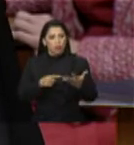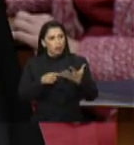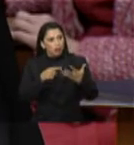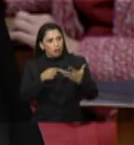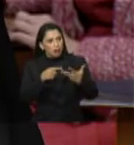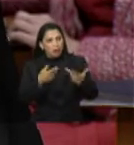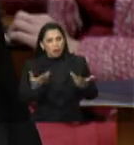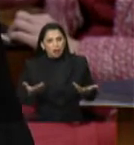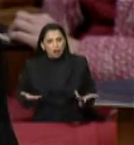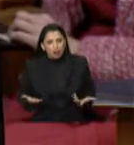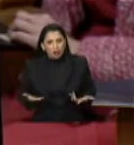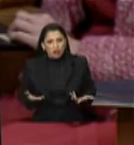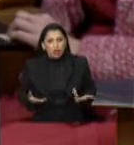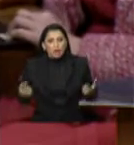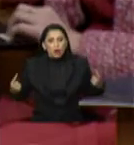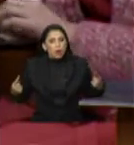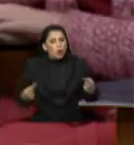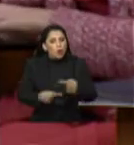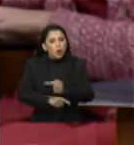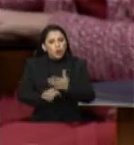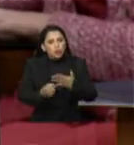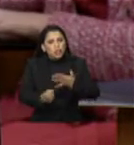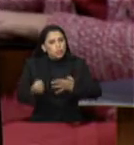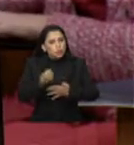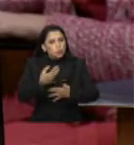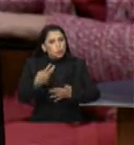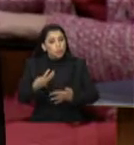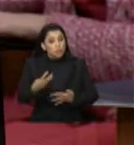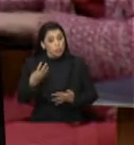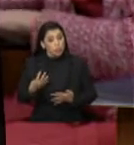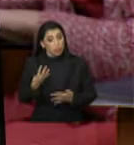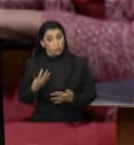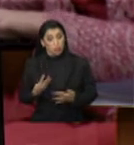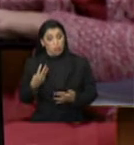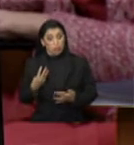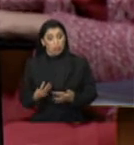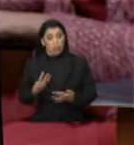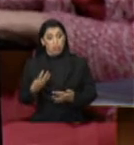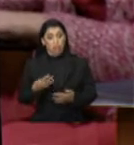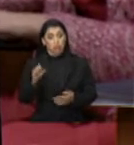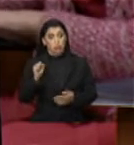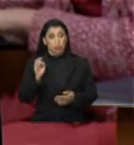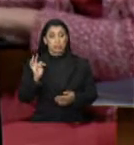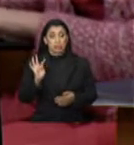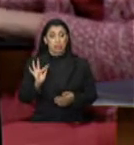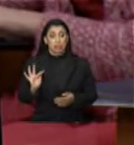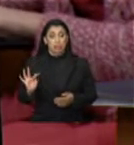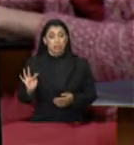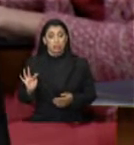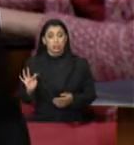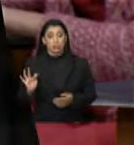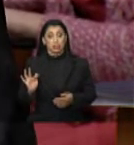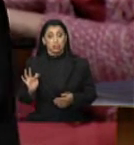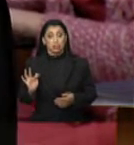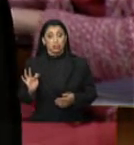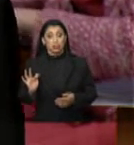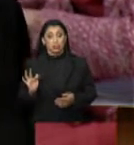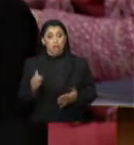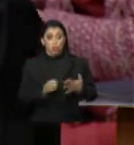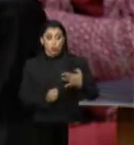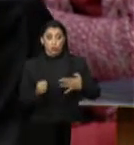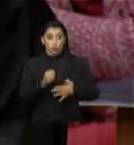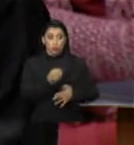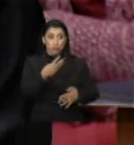lugar alegou-se violação a súmula 343 do Supremo Tribunal Federal súmula